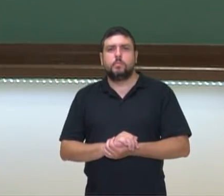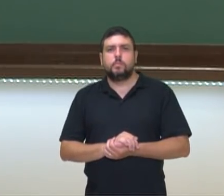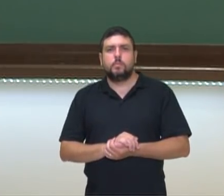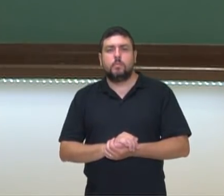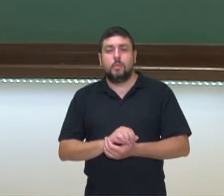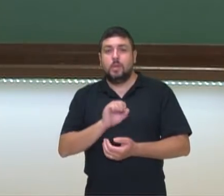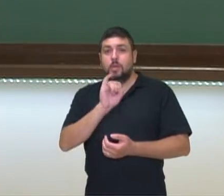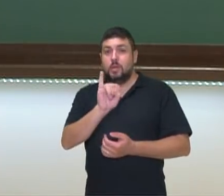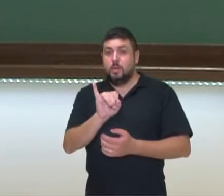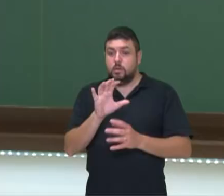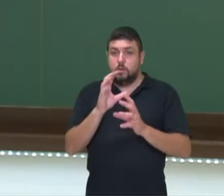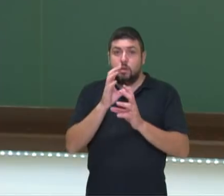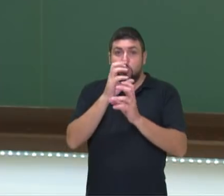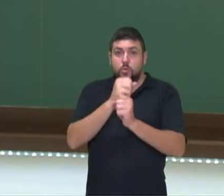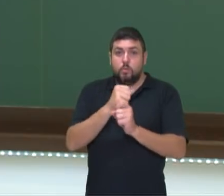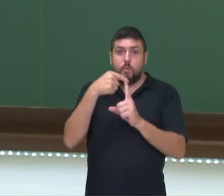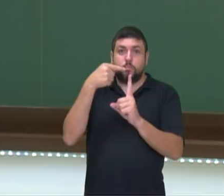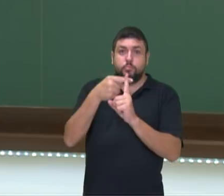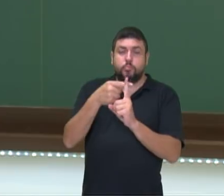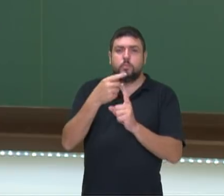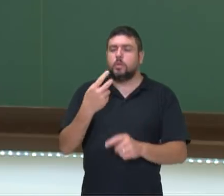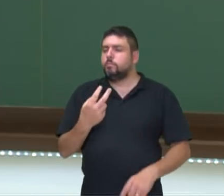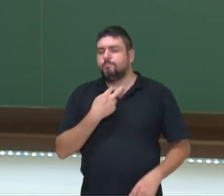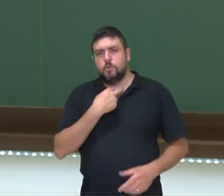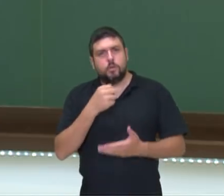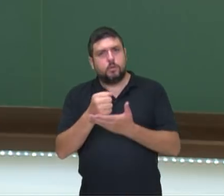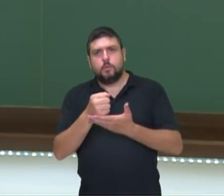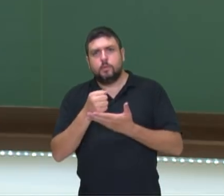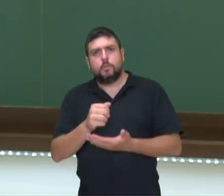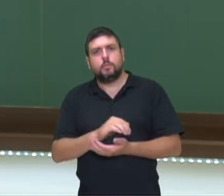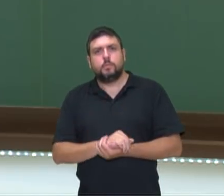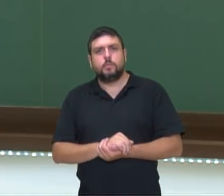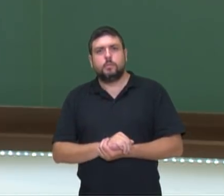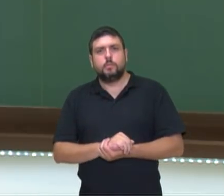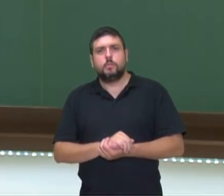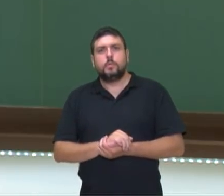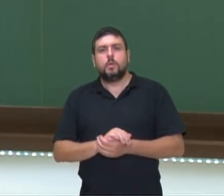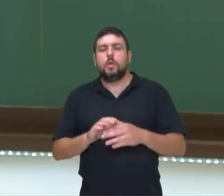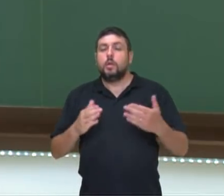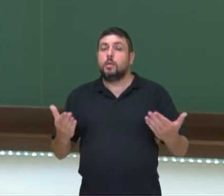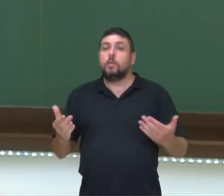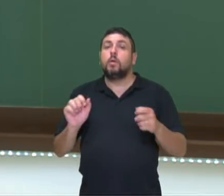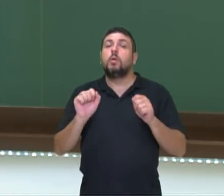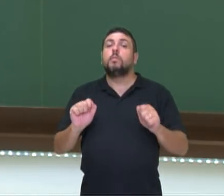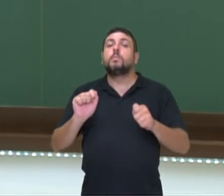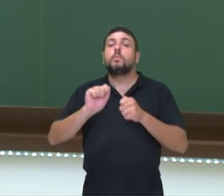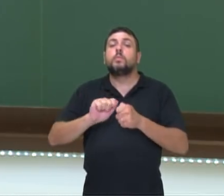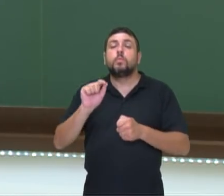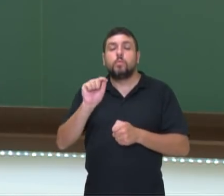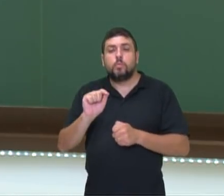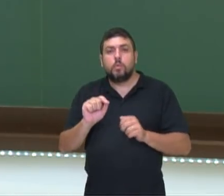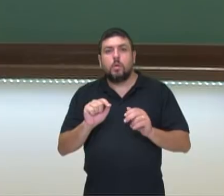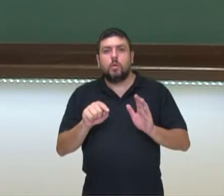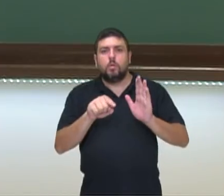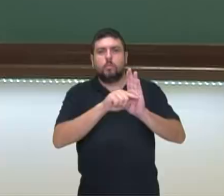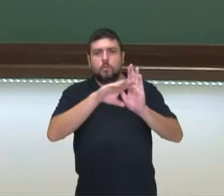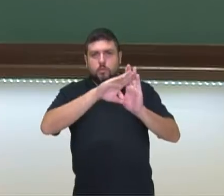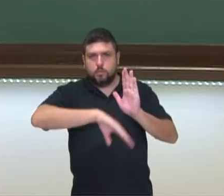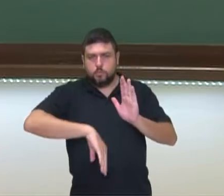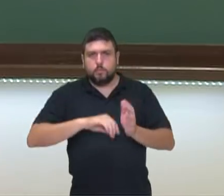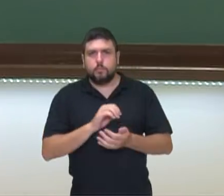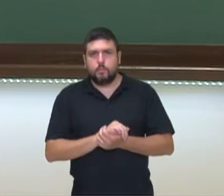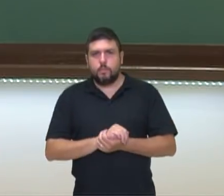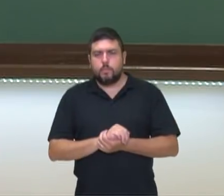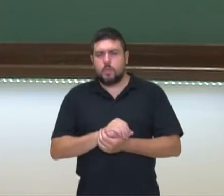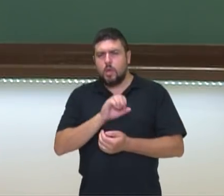eu somar, não vai me ajudar, certo? Então, eu posso fazer o quê? Subtrair. Muito bem, então se a gente parar